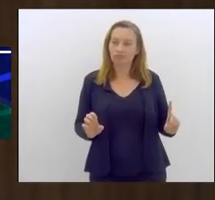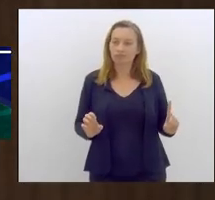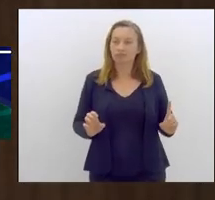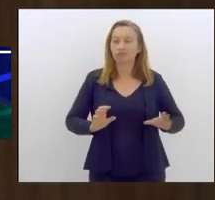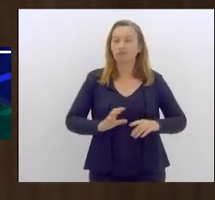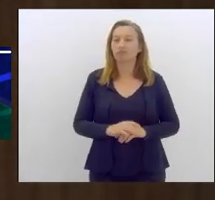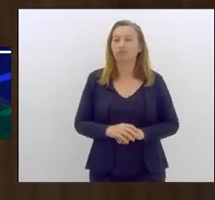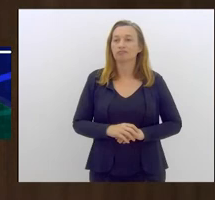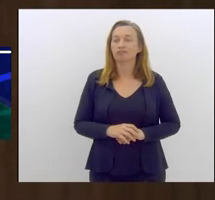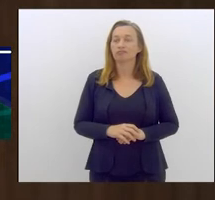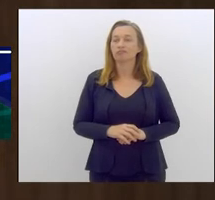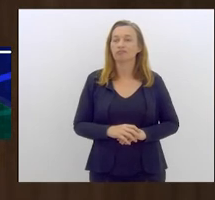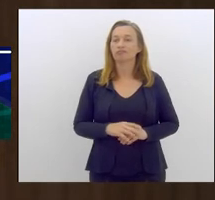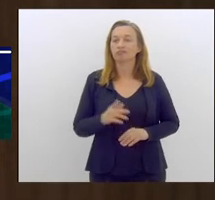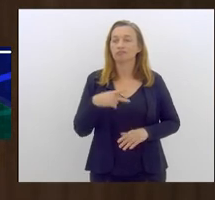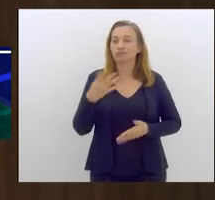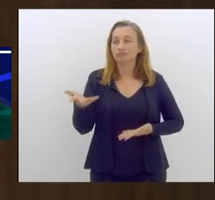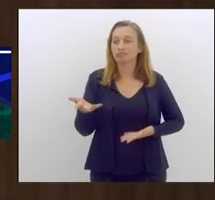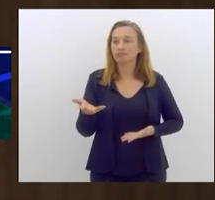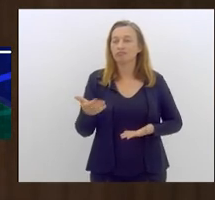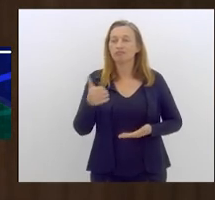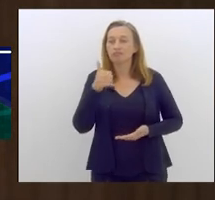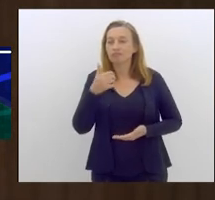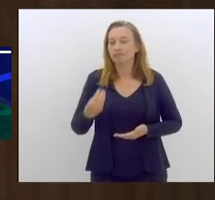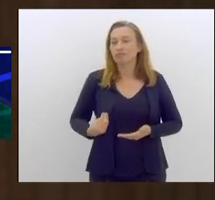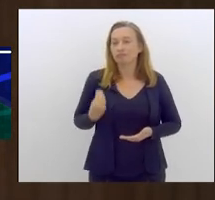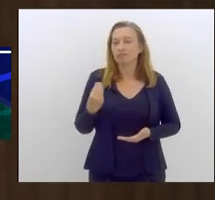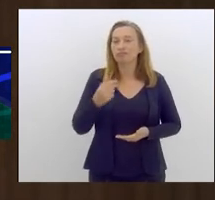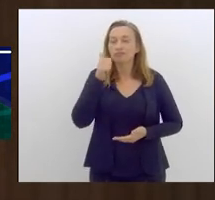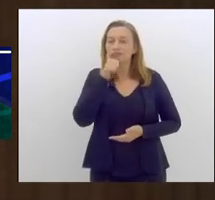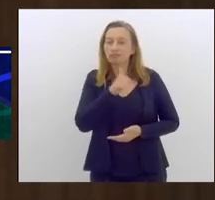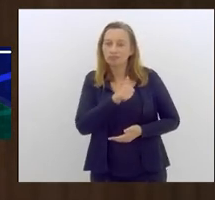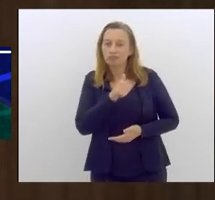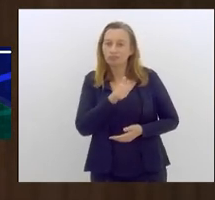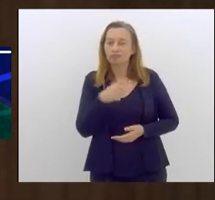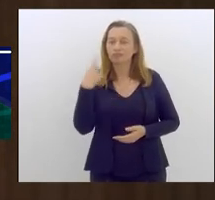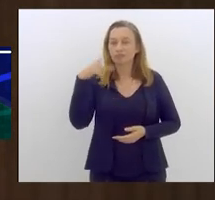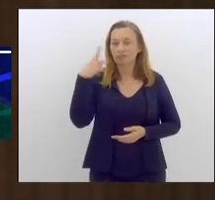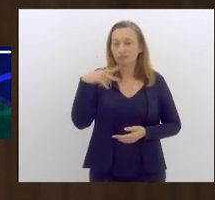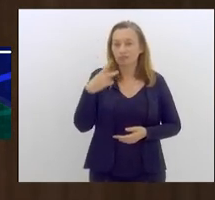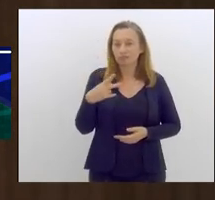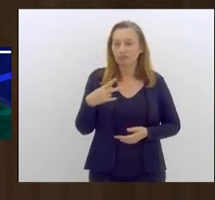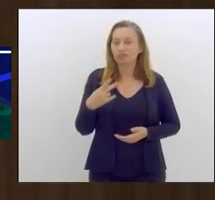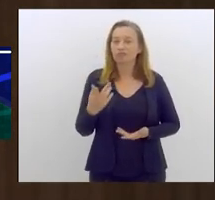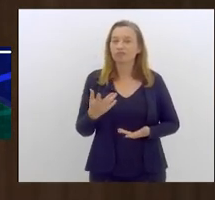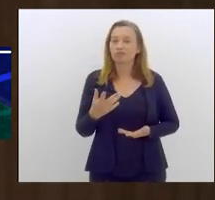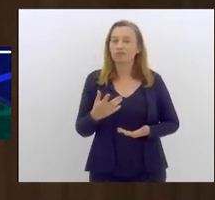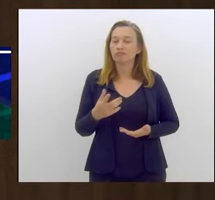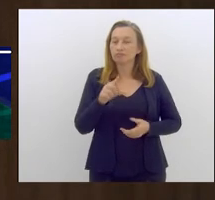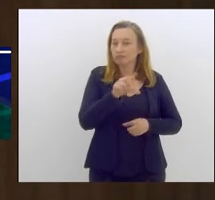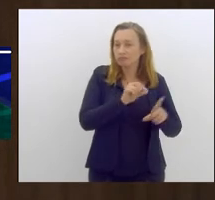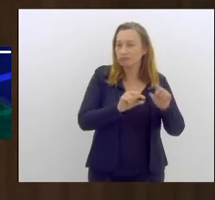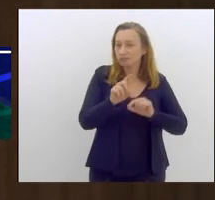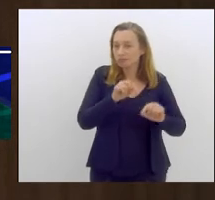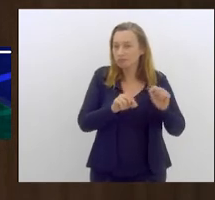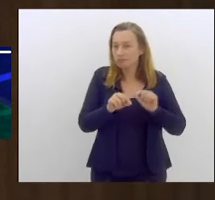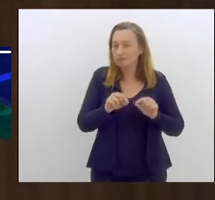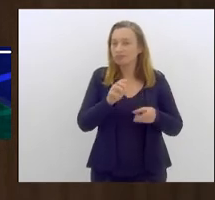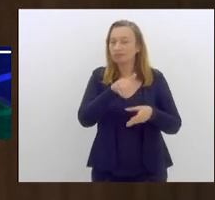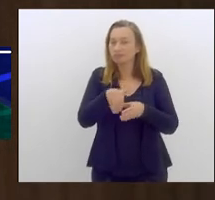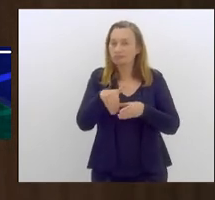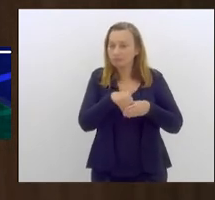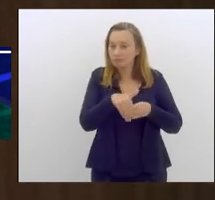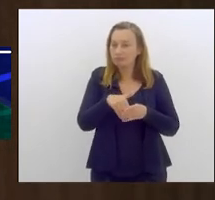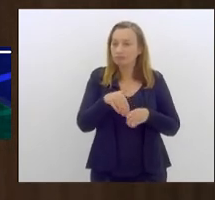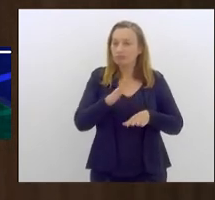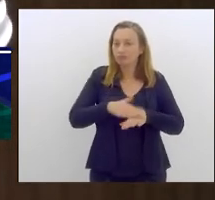gente vem reafirmando a participação das mulheres na política. Seja no processo de tomada de decisão, enquanto eleitorado,